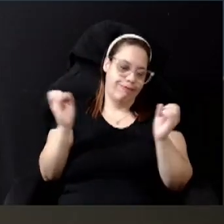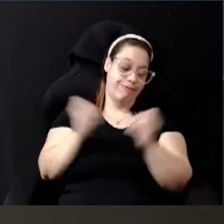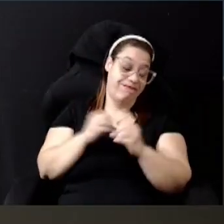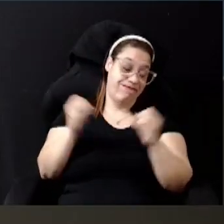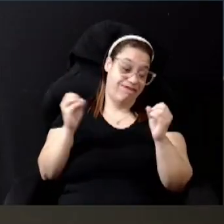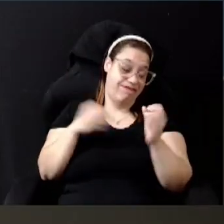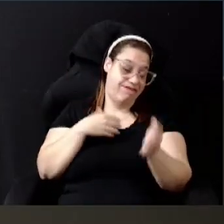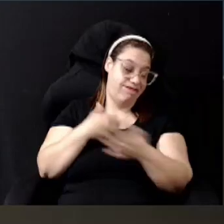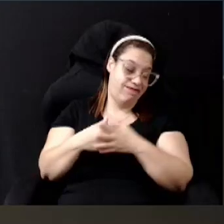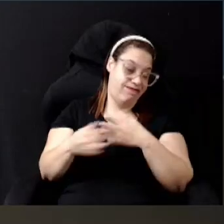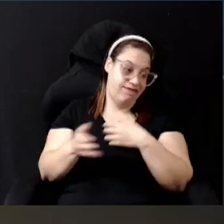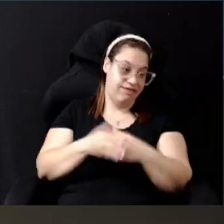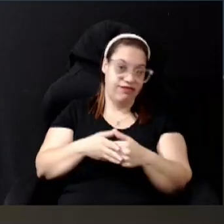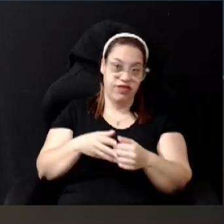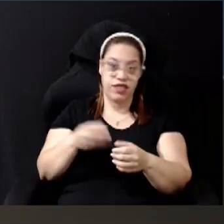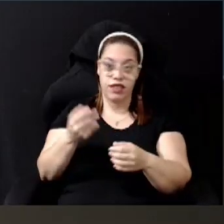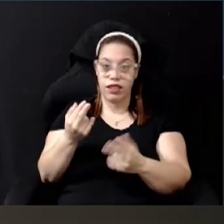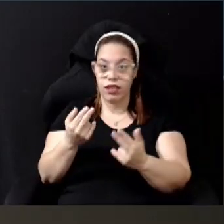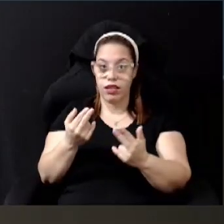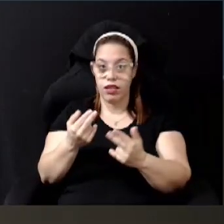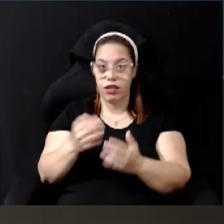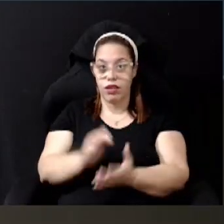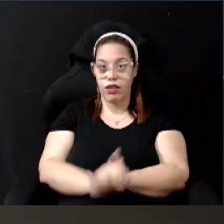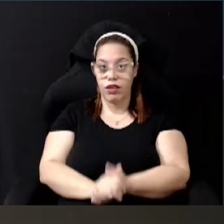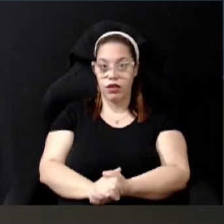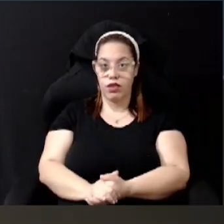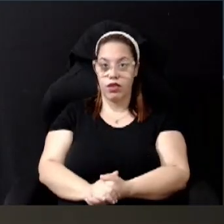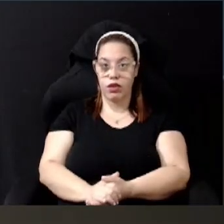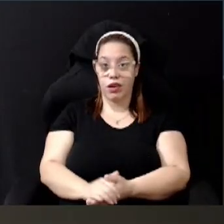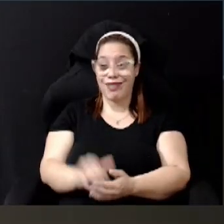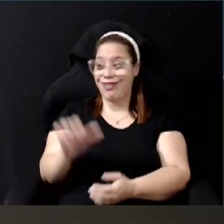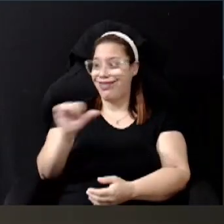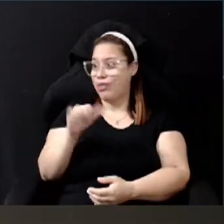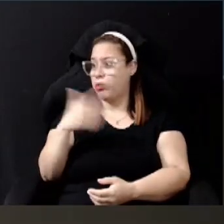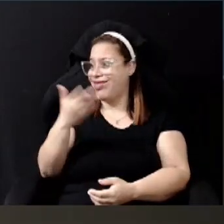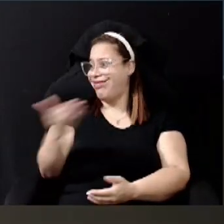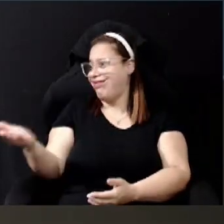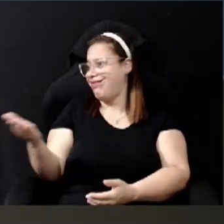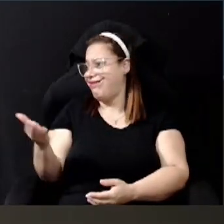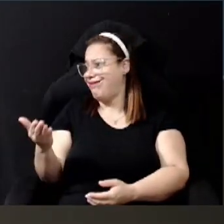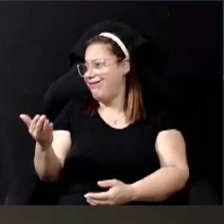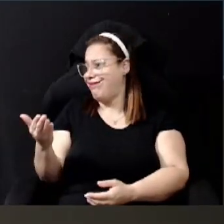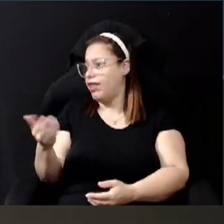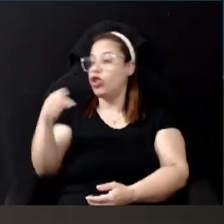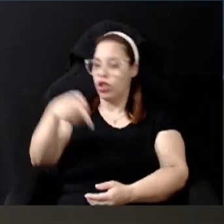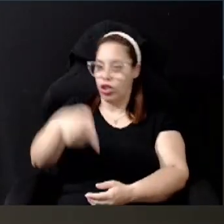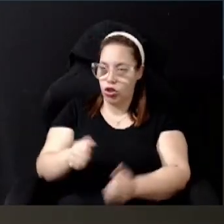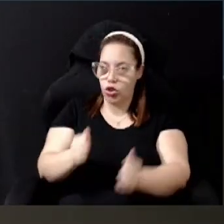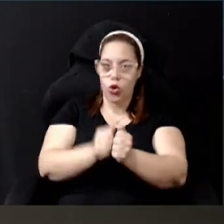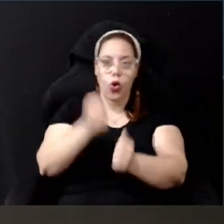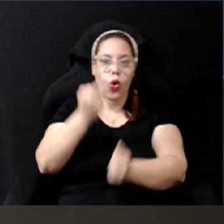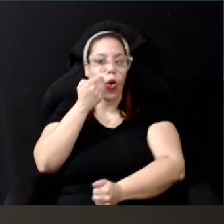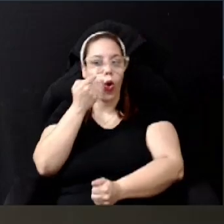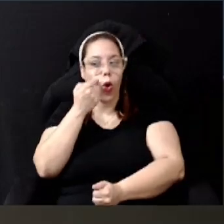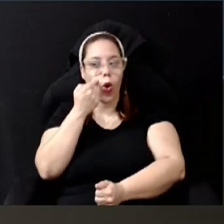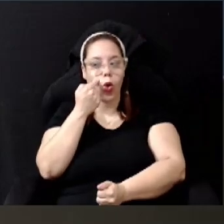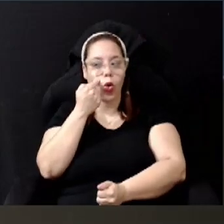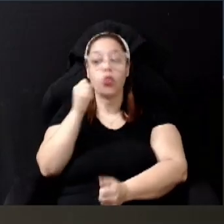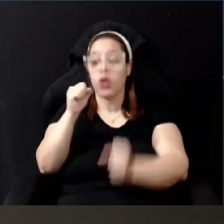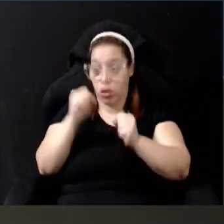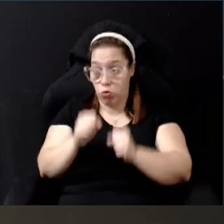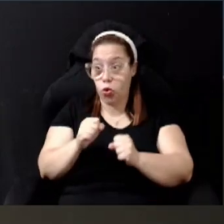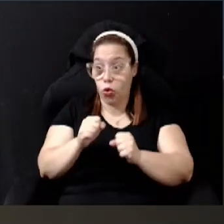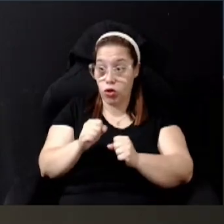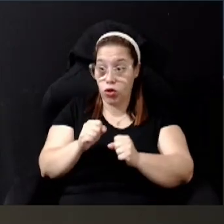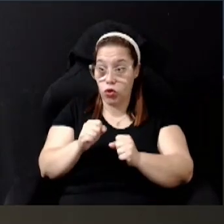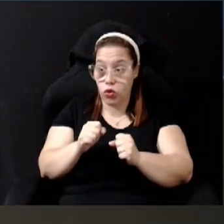vim do mesmo lugar que eles, às vezes um pouco pior, mas assim, a gente está aqui, olha só, você pode ser essa pessoa, você pode ser